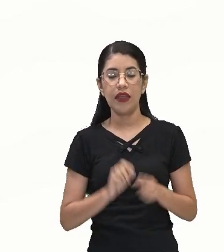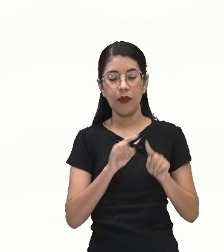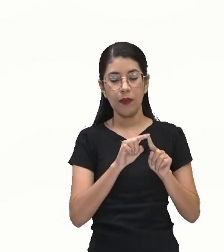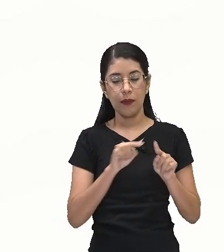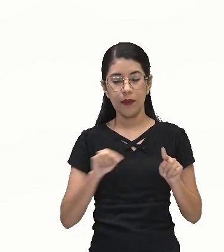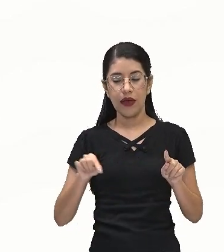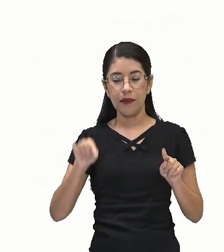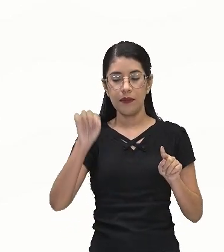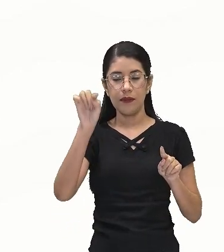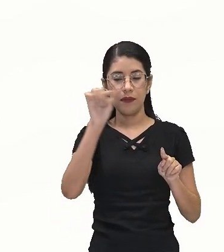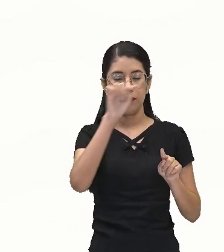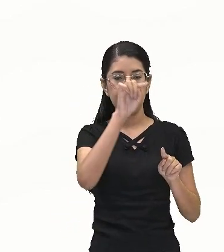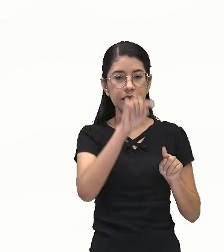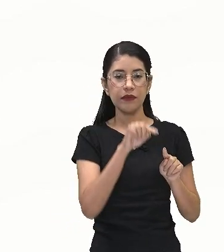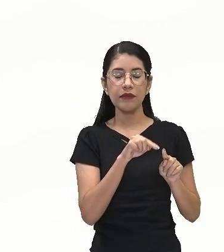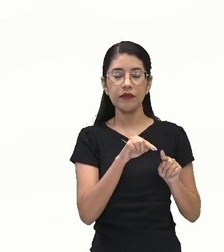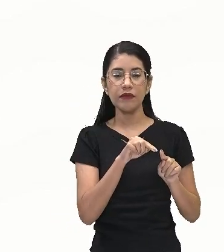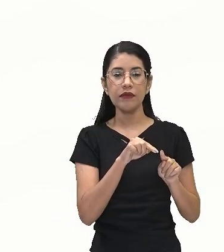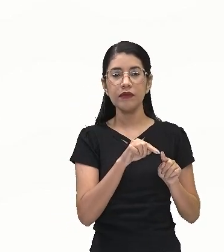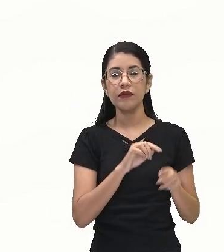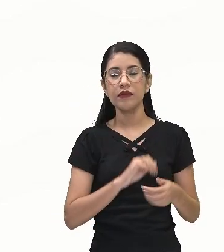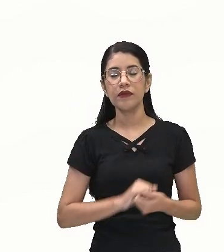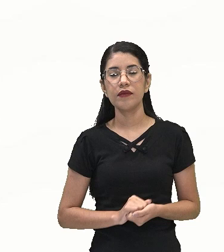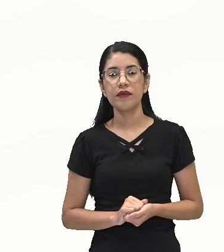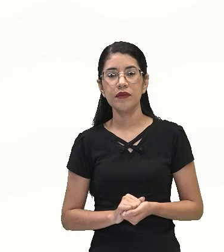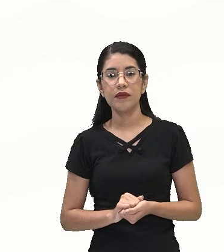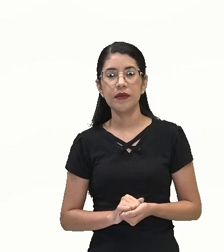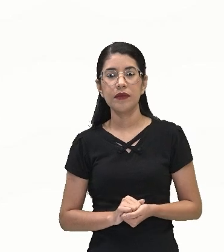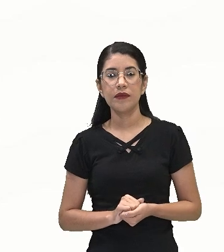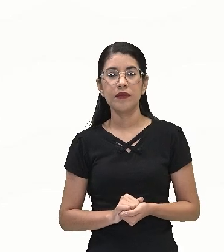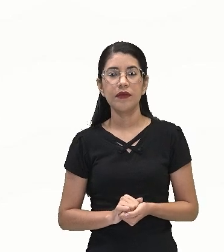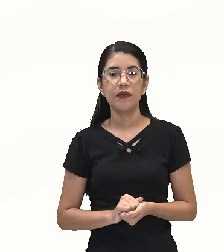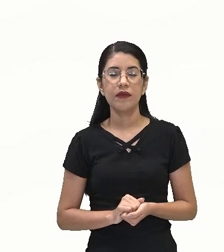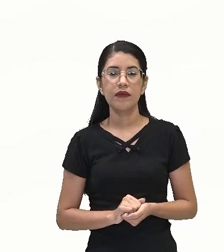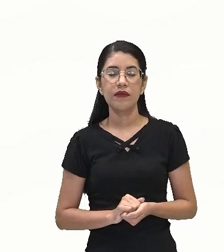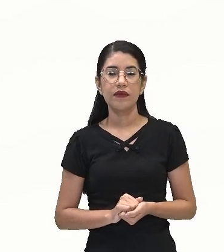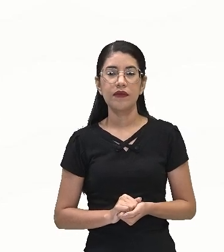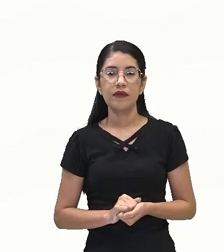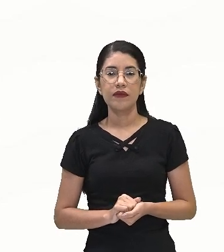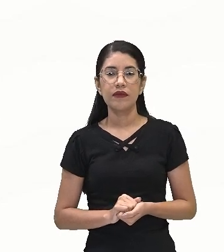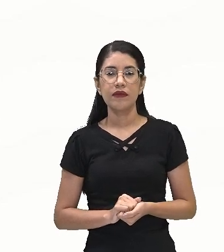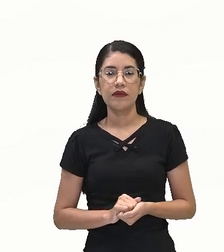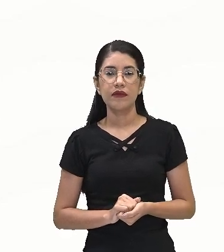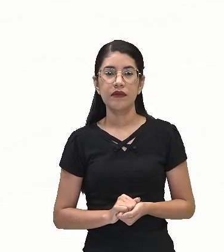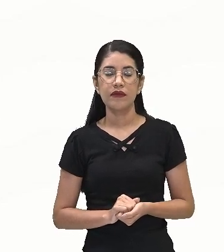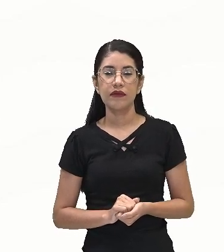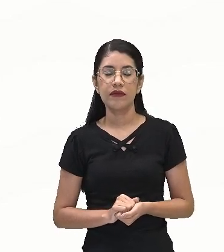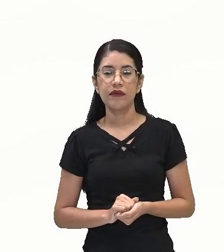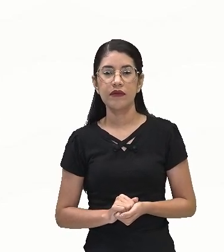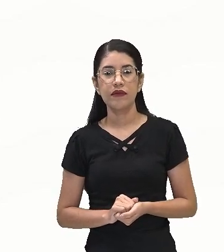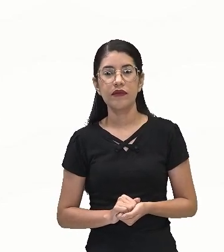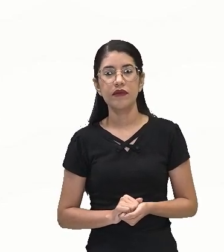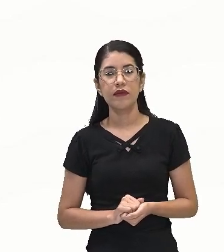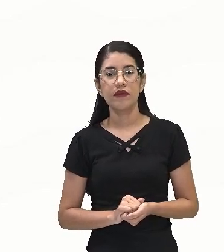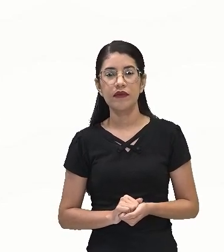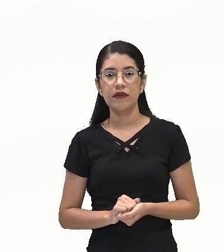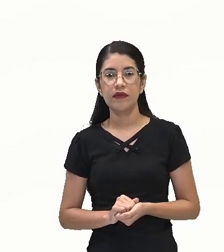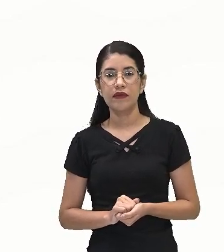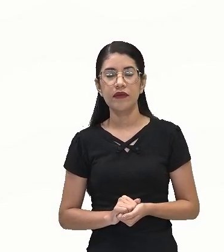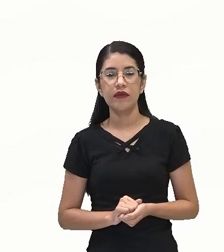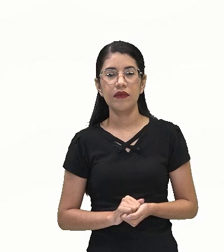nossa figura ali, né? Da figura, o contorno do nosso o contorno do nosso polígono